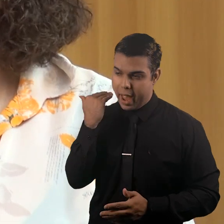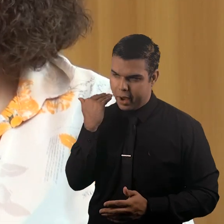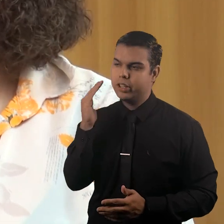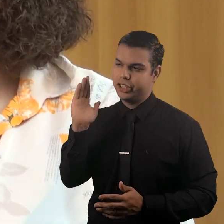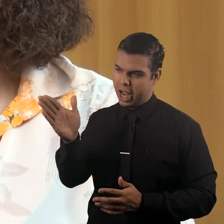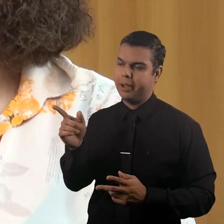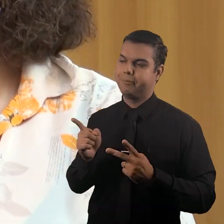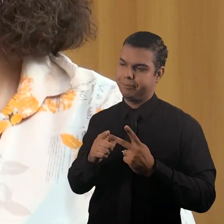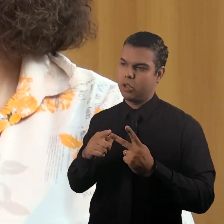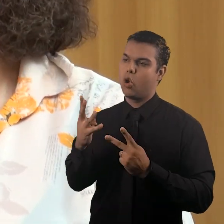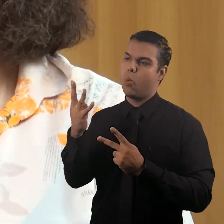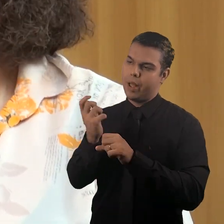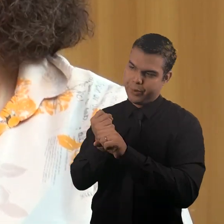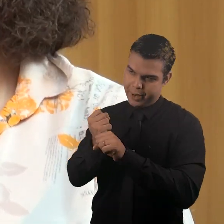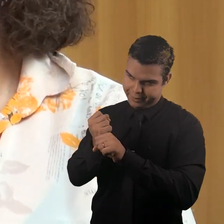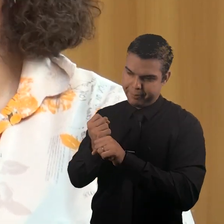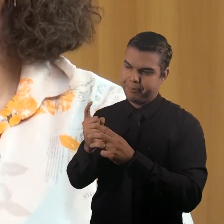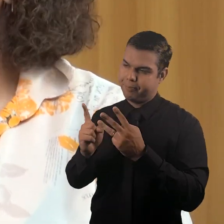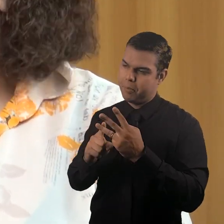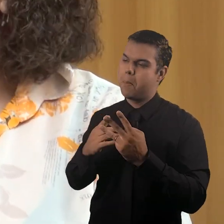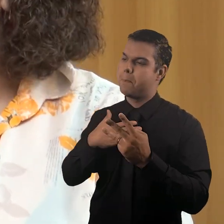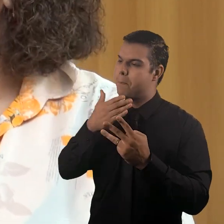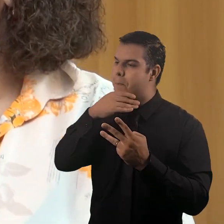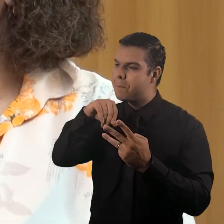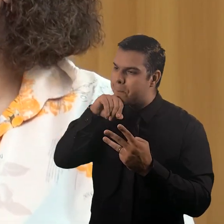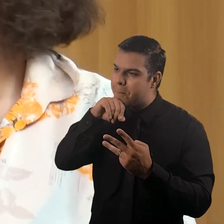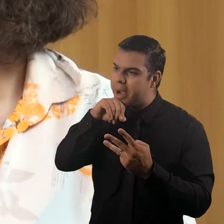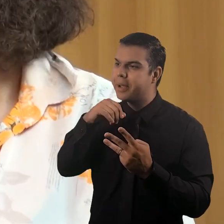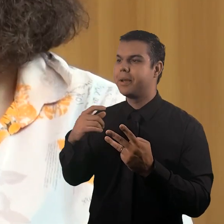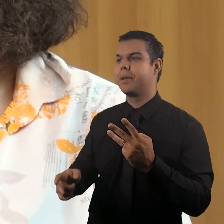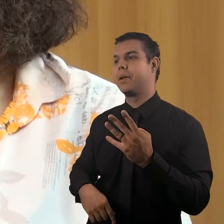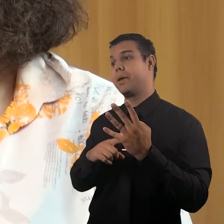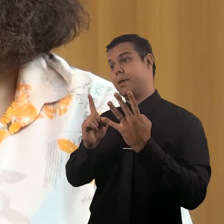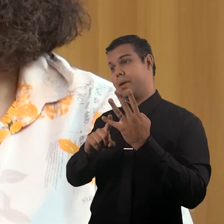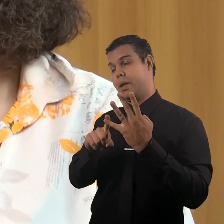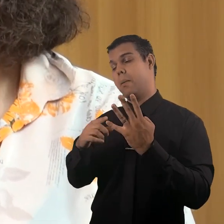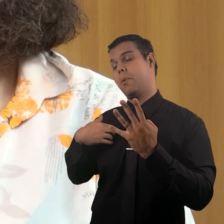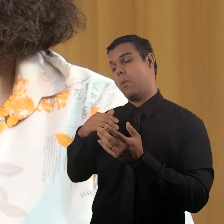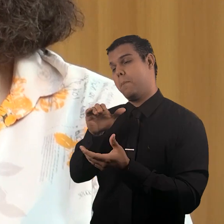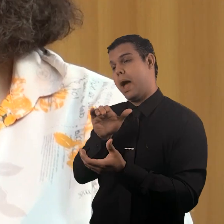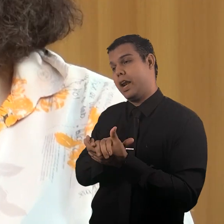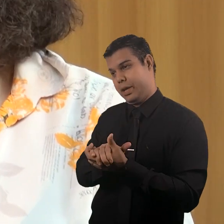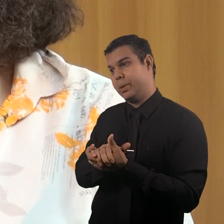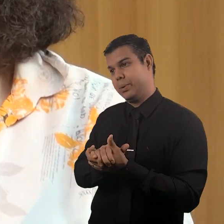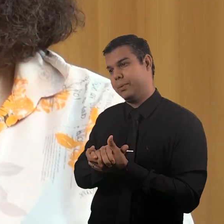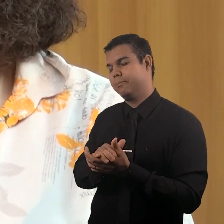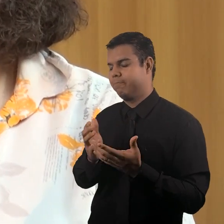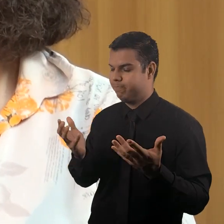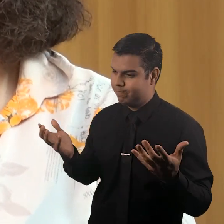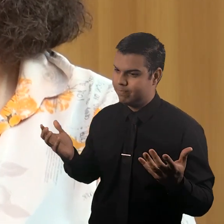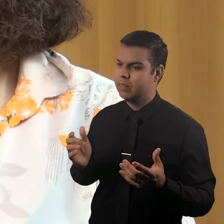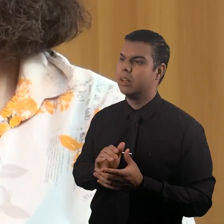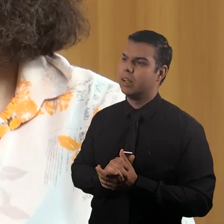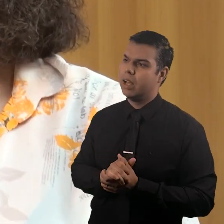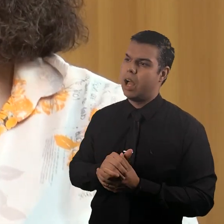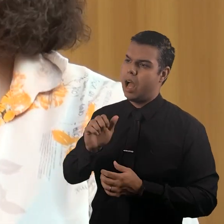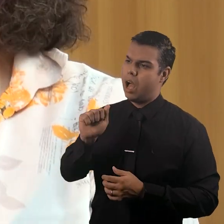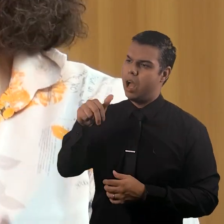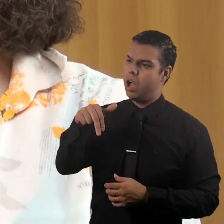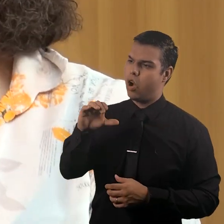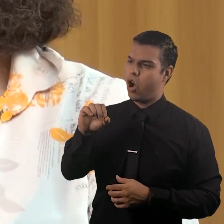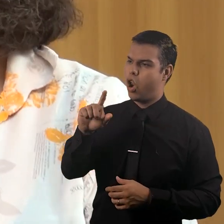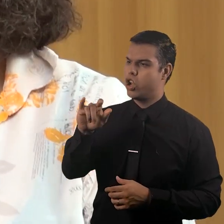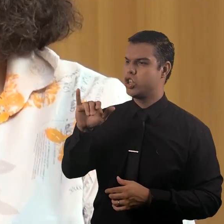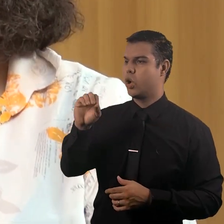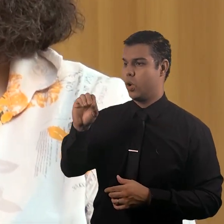tem 4 anos. Meu pai, minhas 2 irmãs, meu marido é um paciente oncológico. Então, eu costumo dizer que